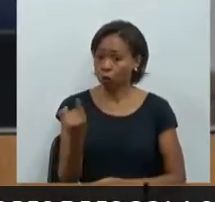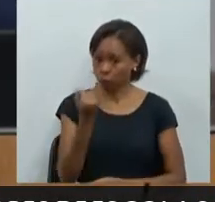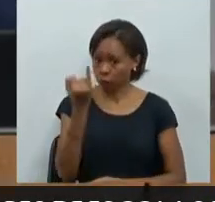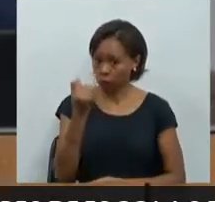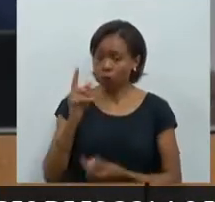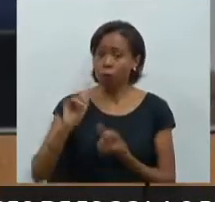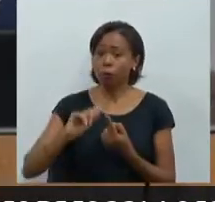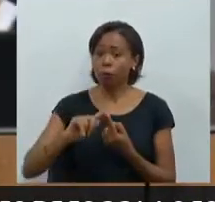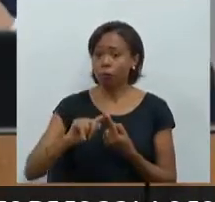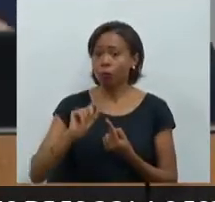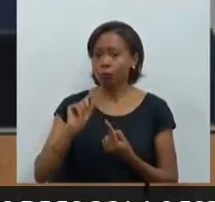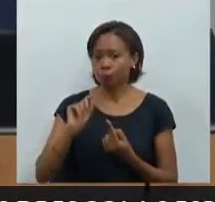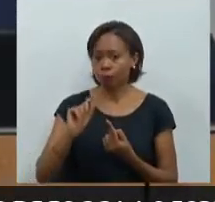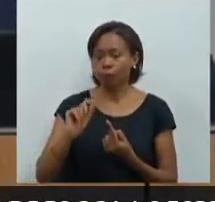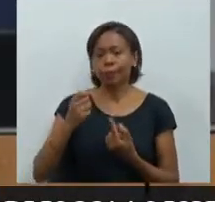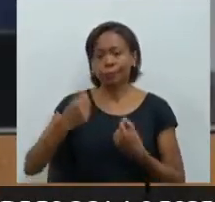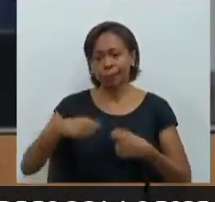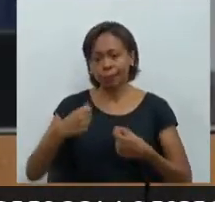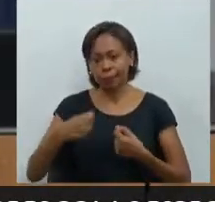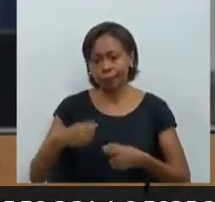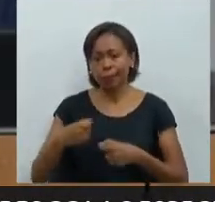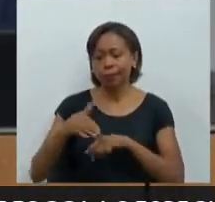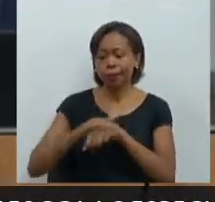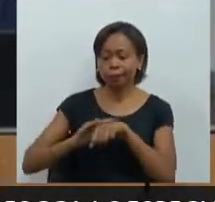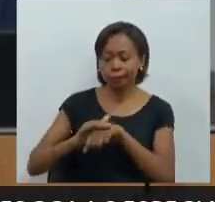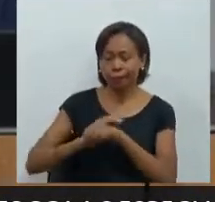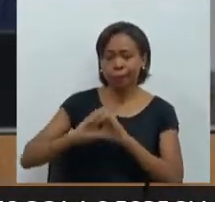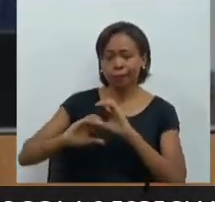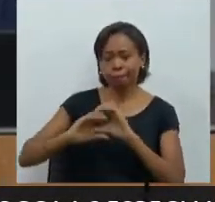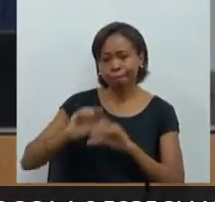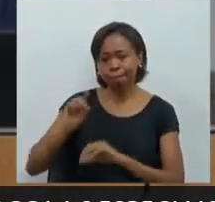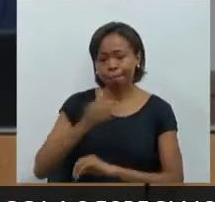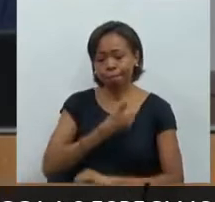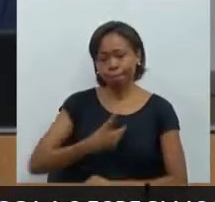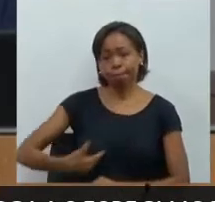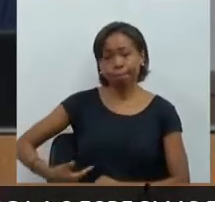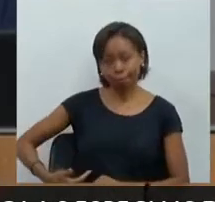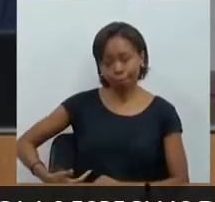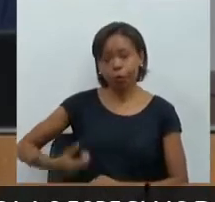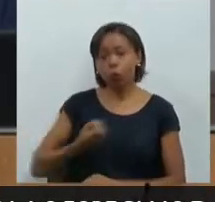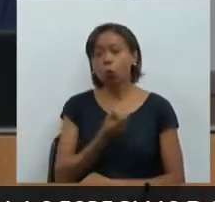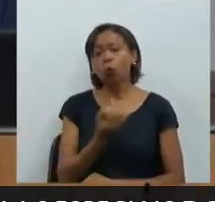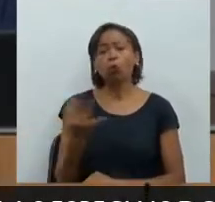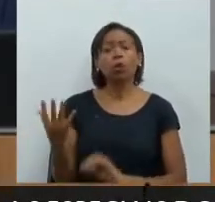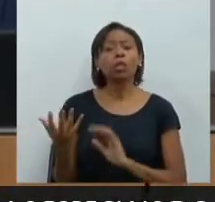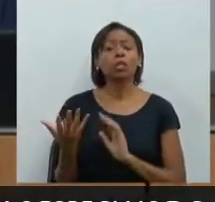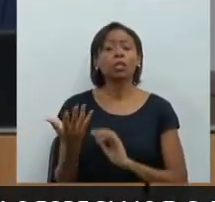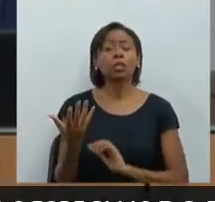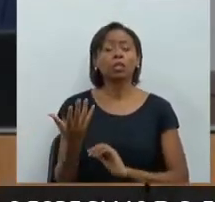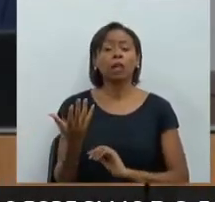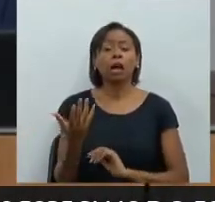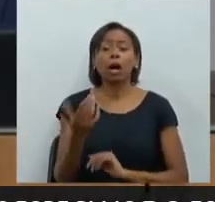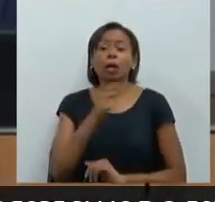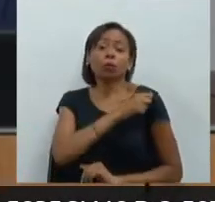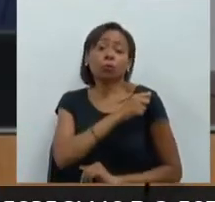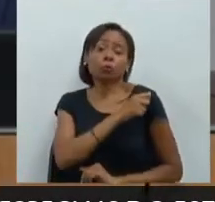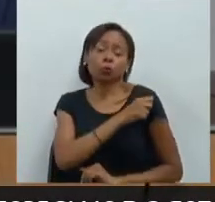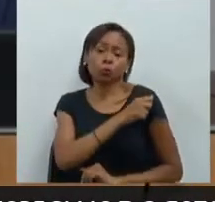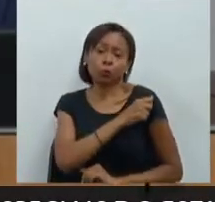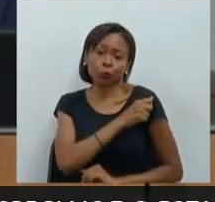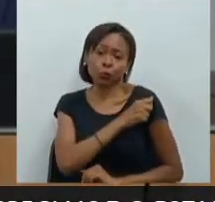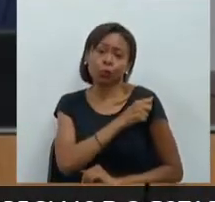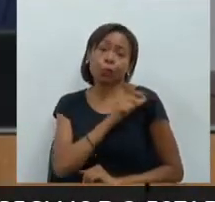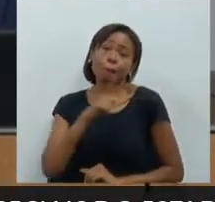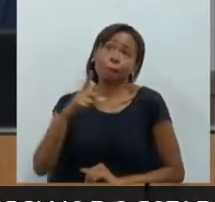que nós precisamos rediscutir com o Estado o número de alunos necessários para ter um vice-diretor na escola especial.